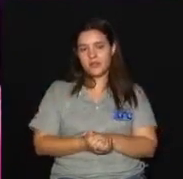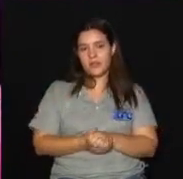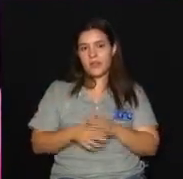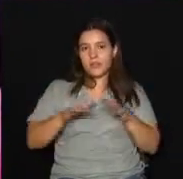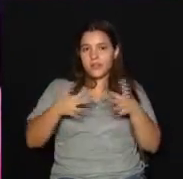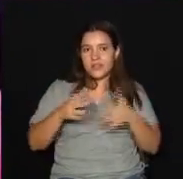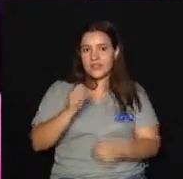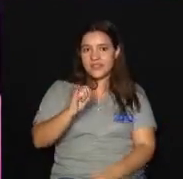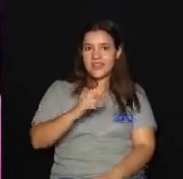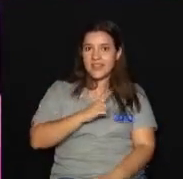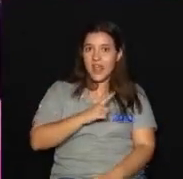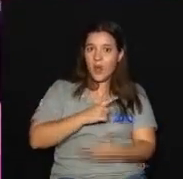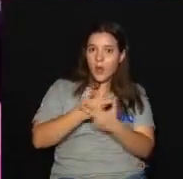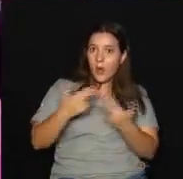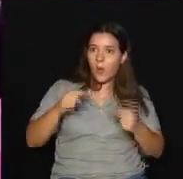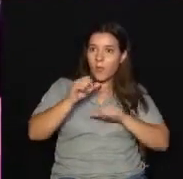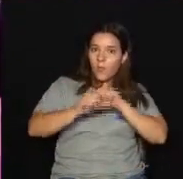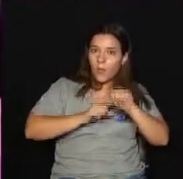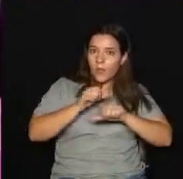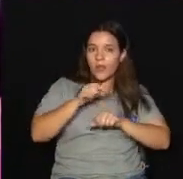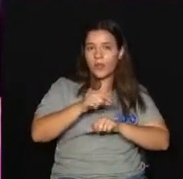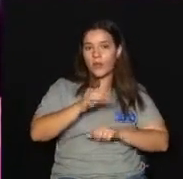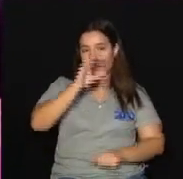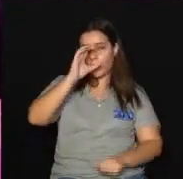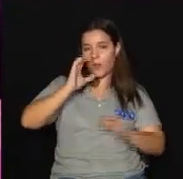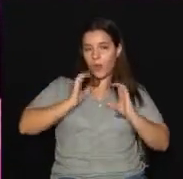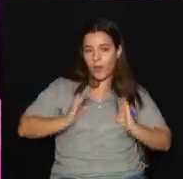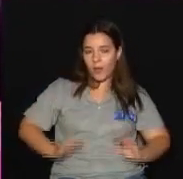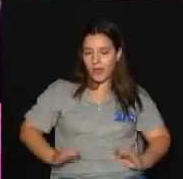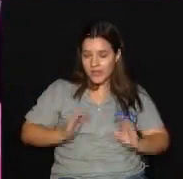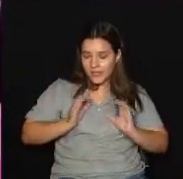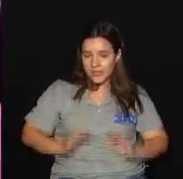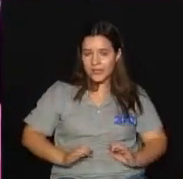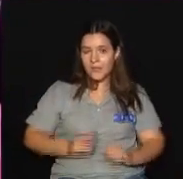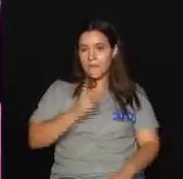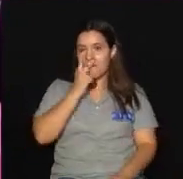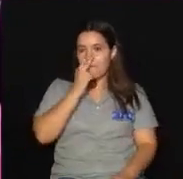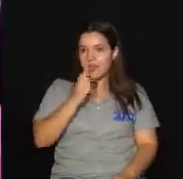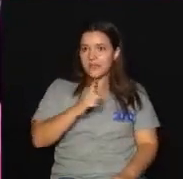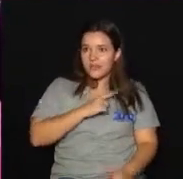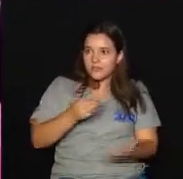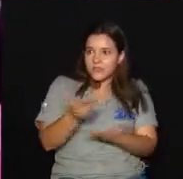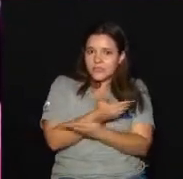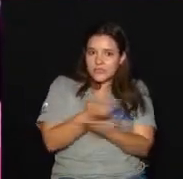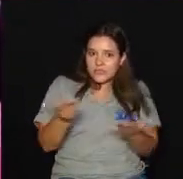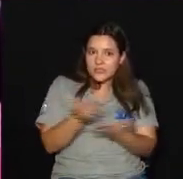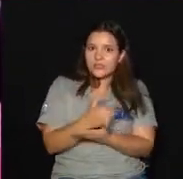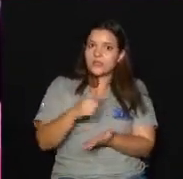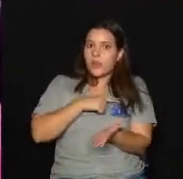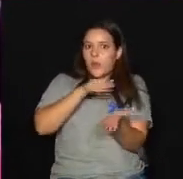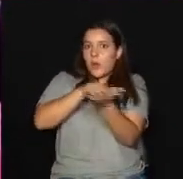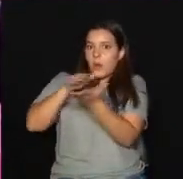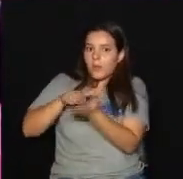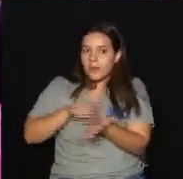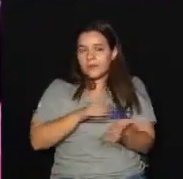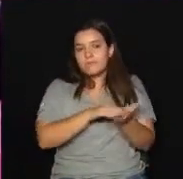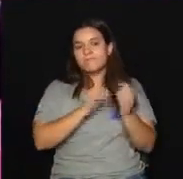Talvez, se houver alguma mudança nesse comportamento, nessa dinâmica, aí as cobranças